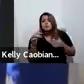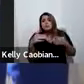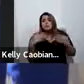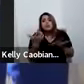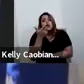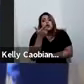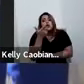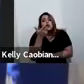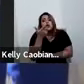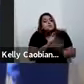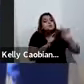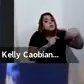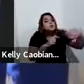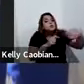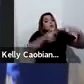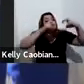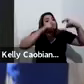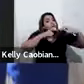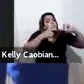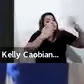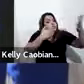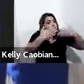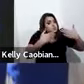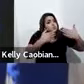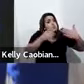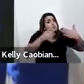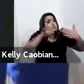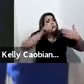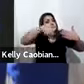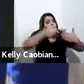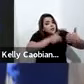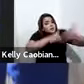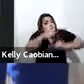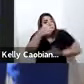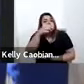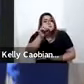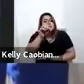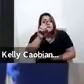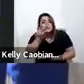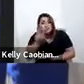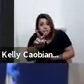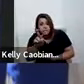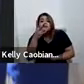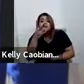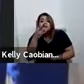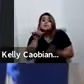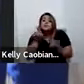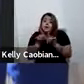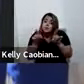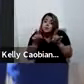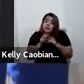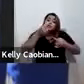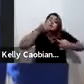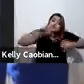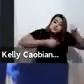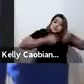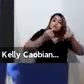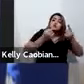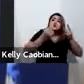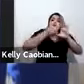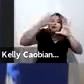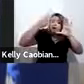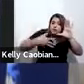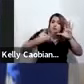desse programa de demissão voluntária, que se discutisse, então, critérios para dispensa na